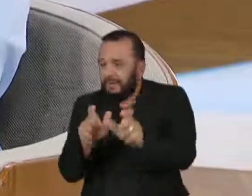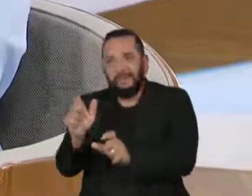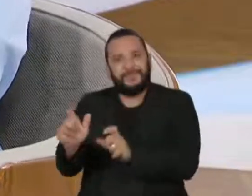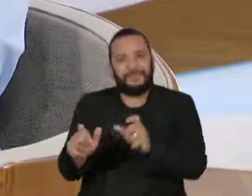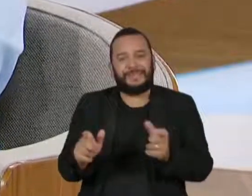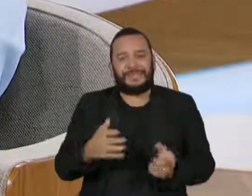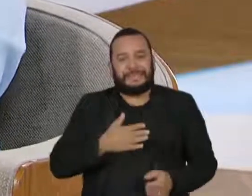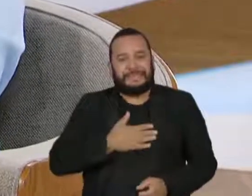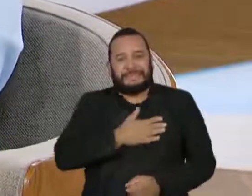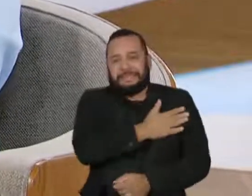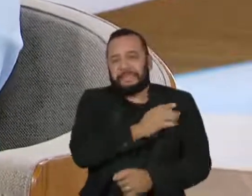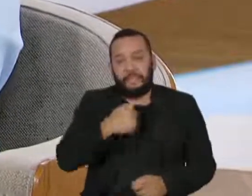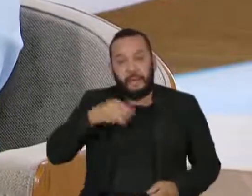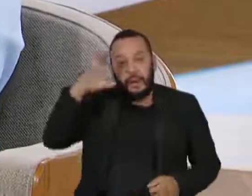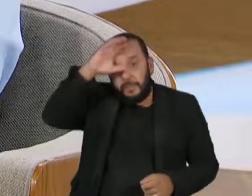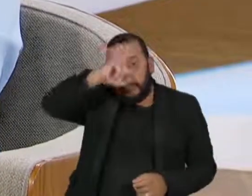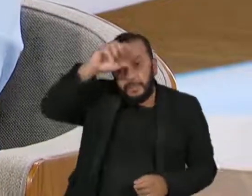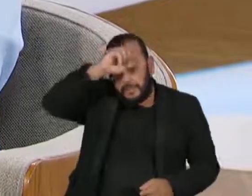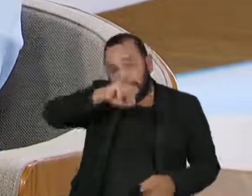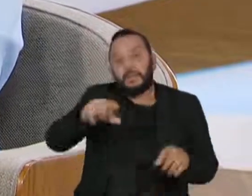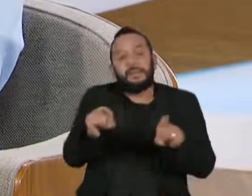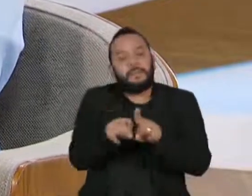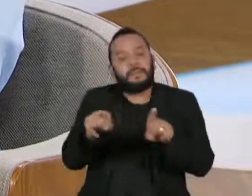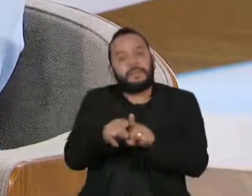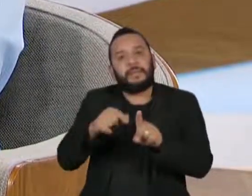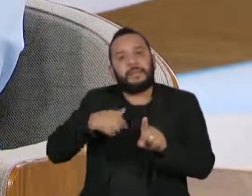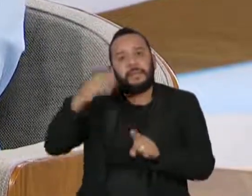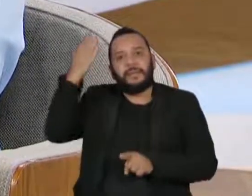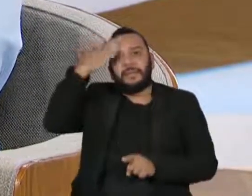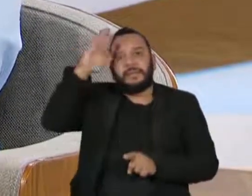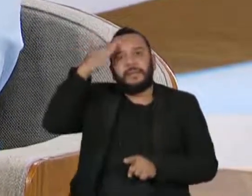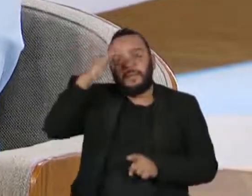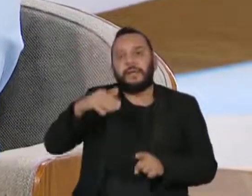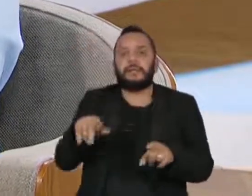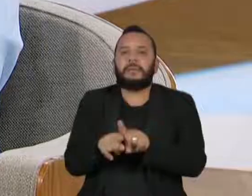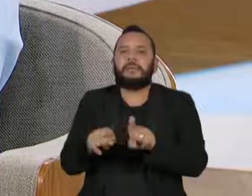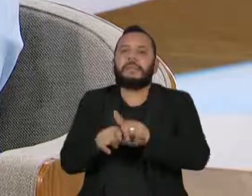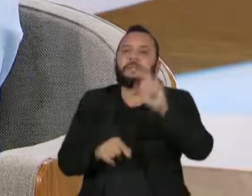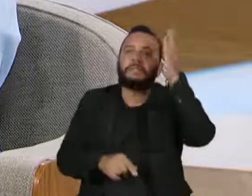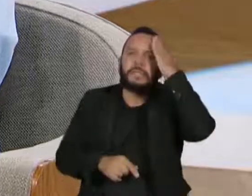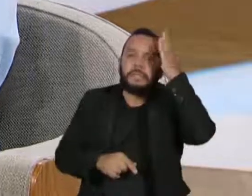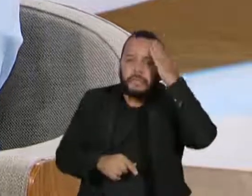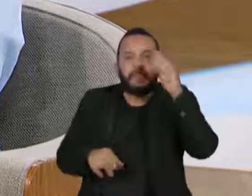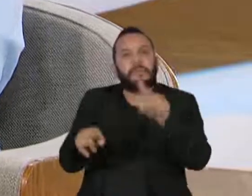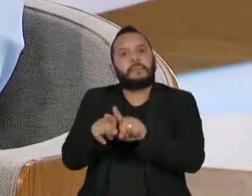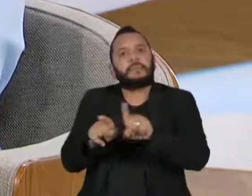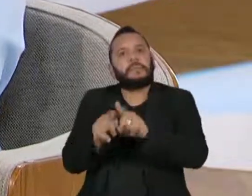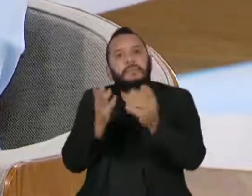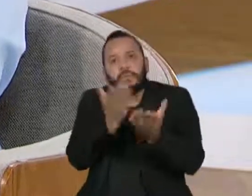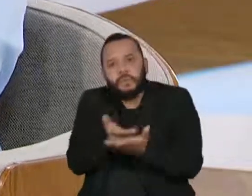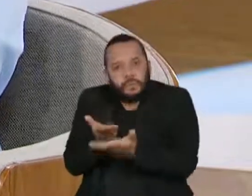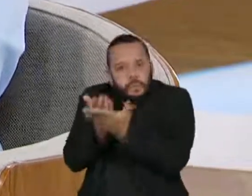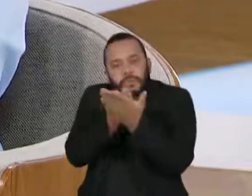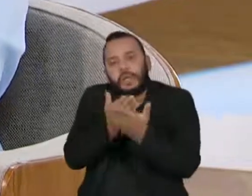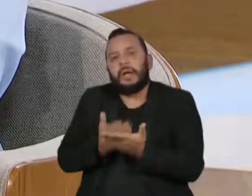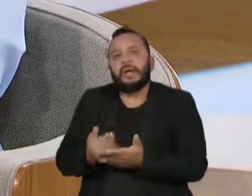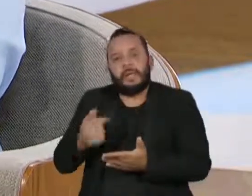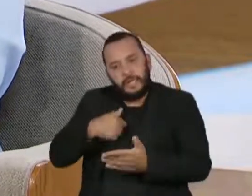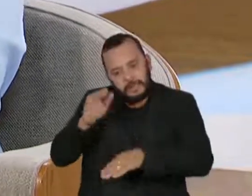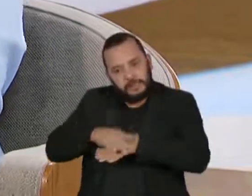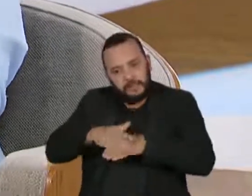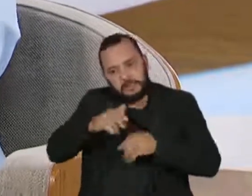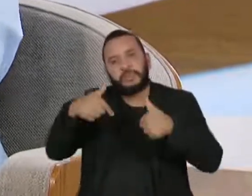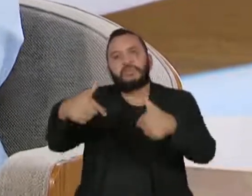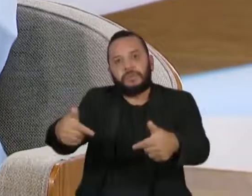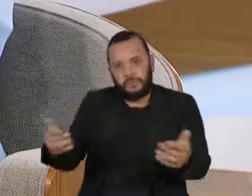negra, tinha que buscar entender e saber e estudar. E foi o que eu fiz a partir